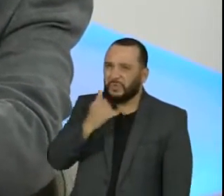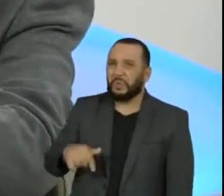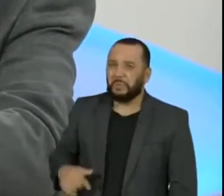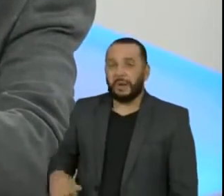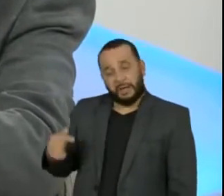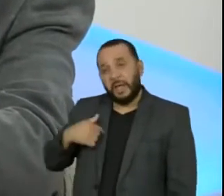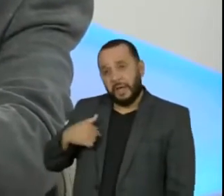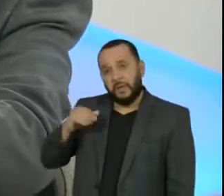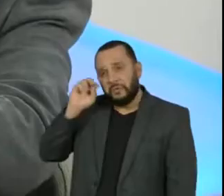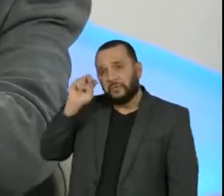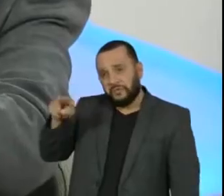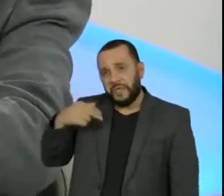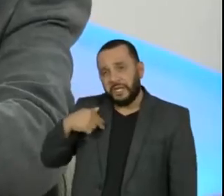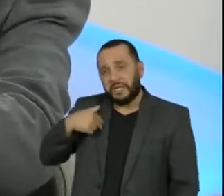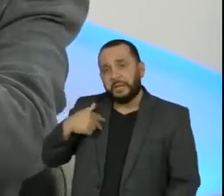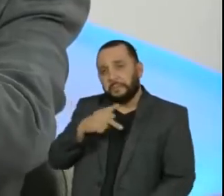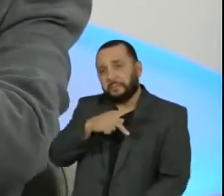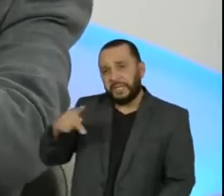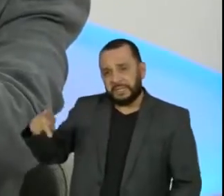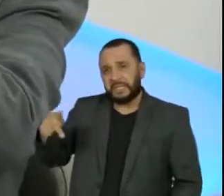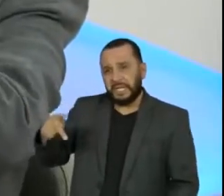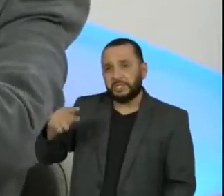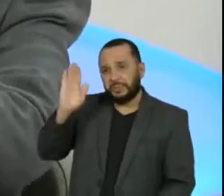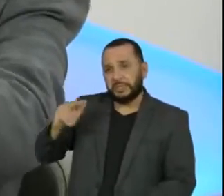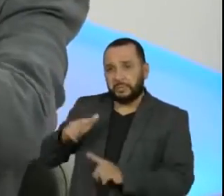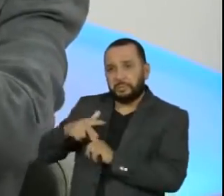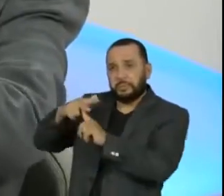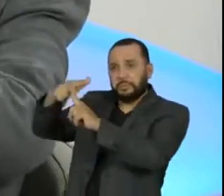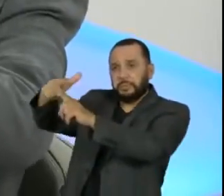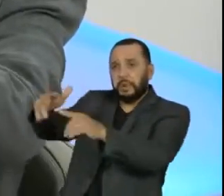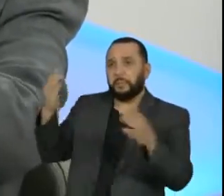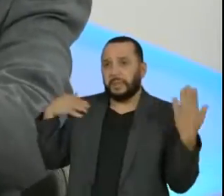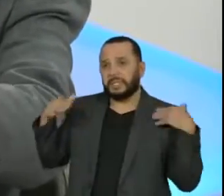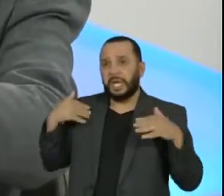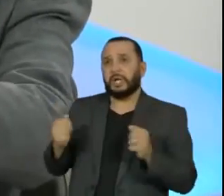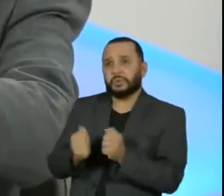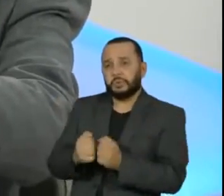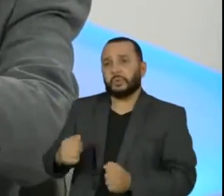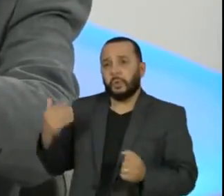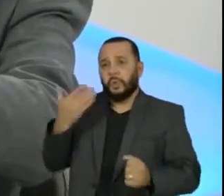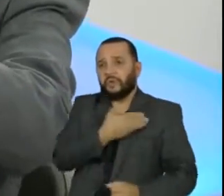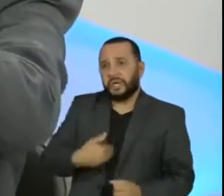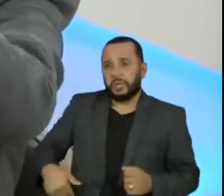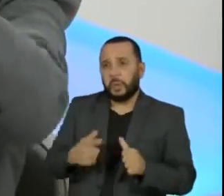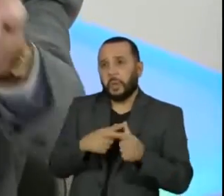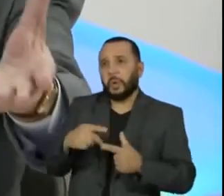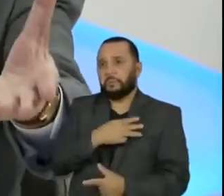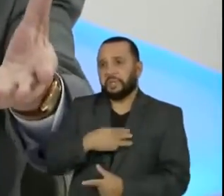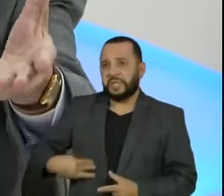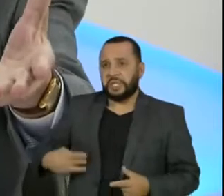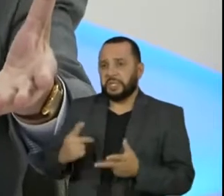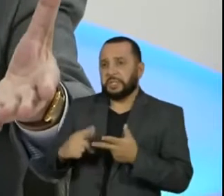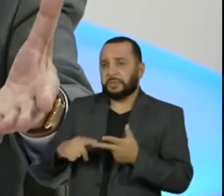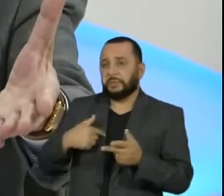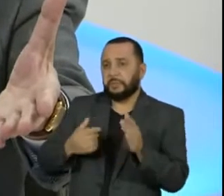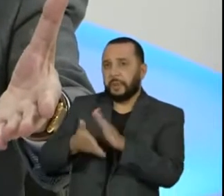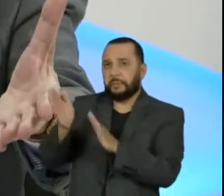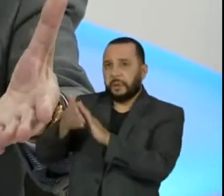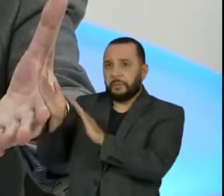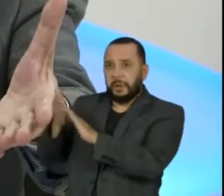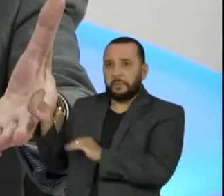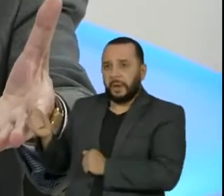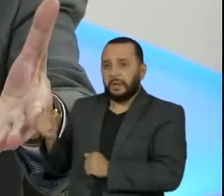Ele foi passear de helicóptero com o governador, com o ministro, com não sei o quê, e chegou 7 milhões para